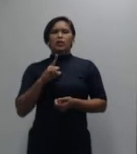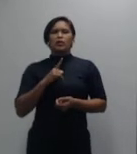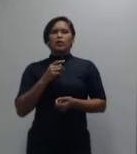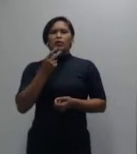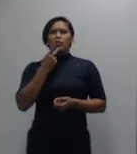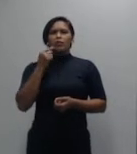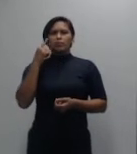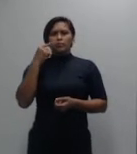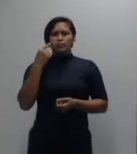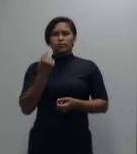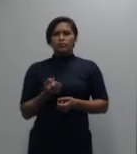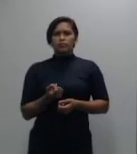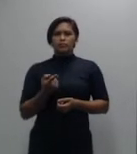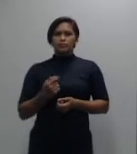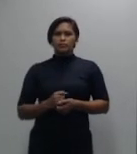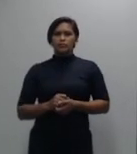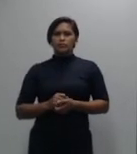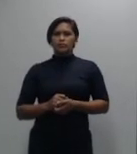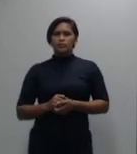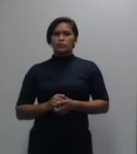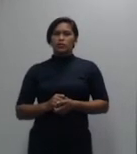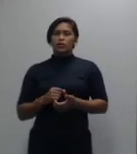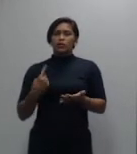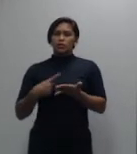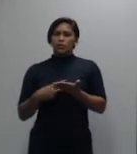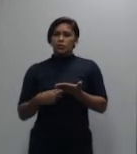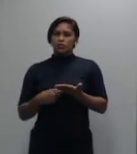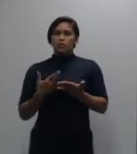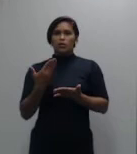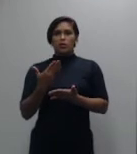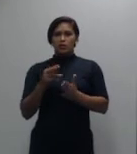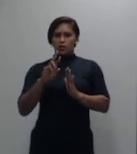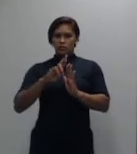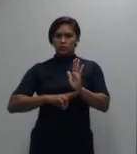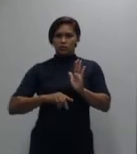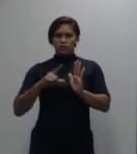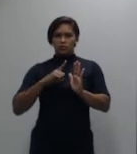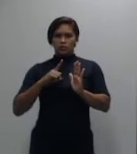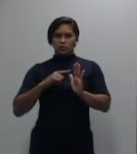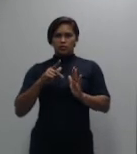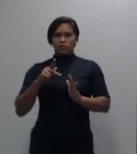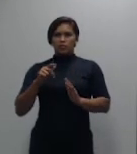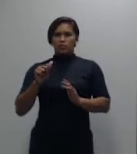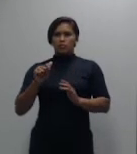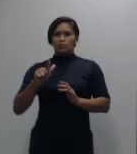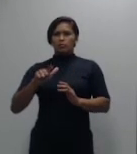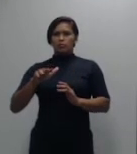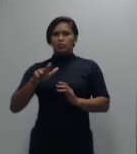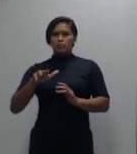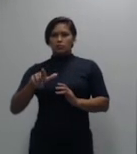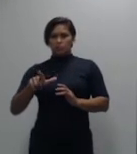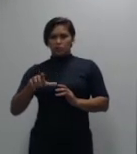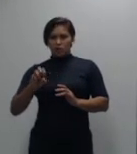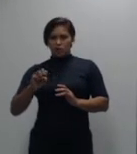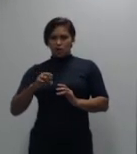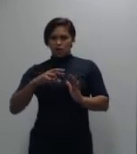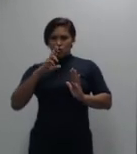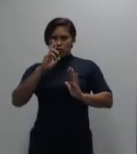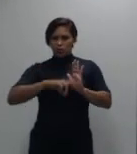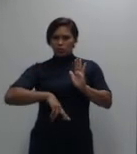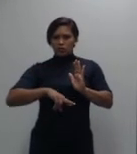sobretudo quando estiver de acordo de inspeção que o advogado Dr Paulo nascer que eu estou vendo dispenso o relatório